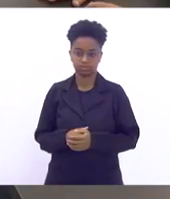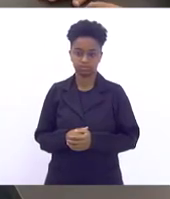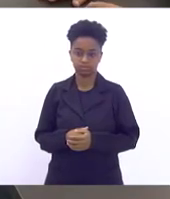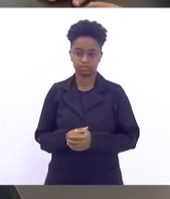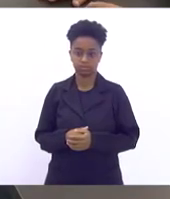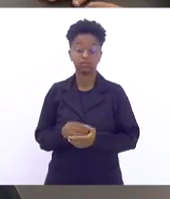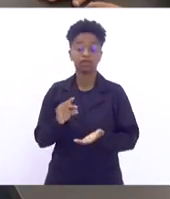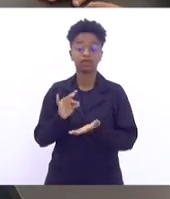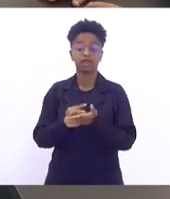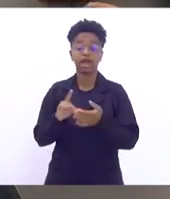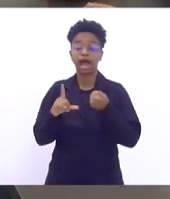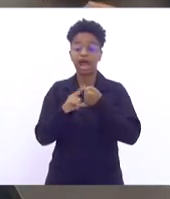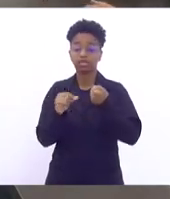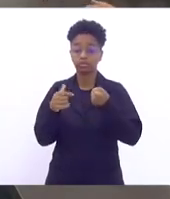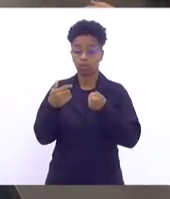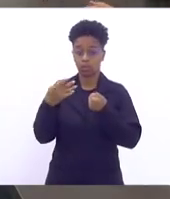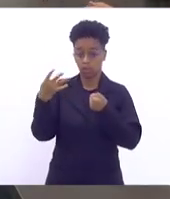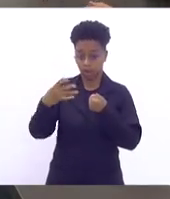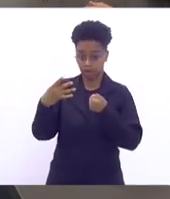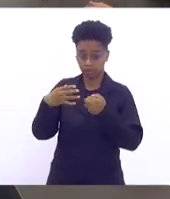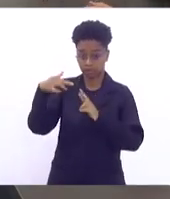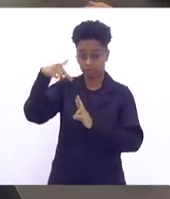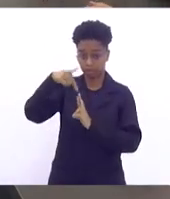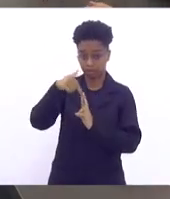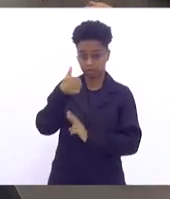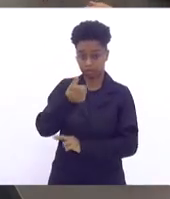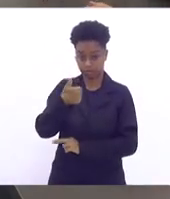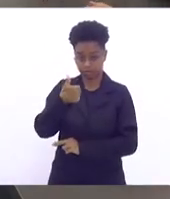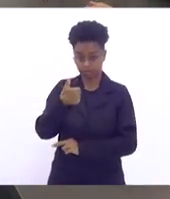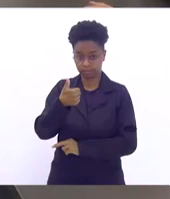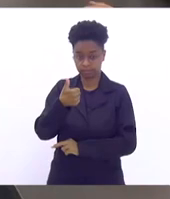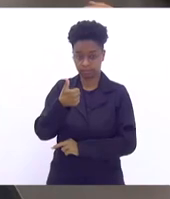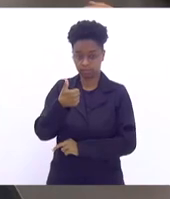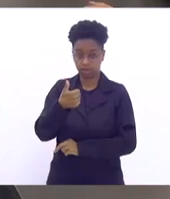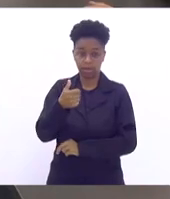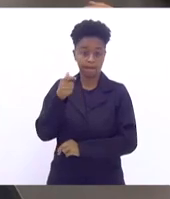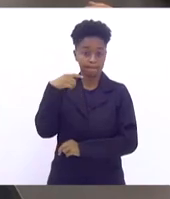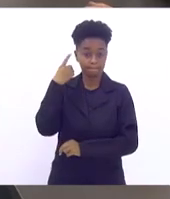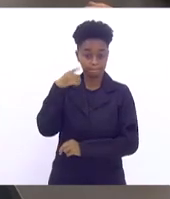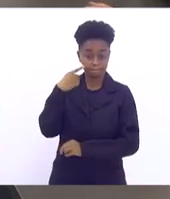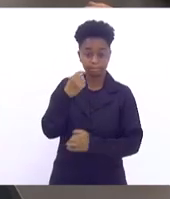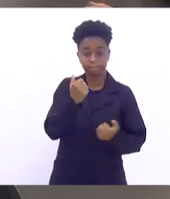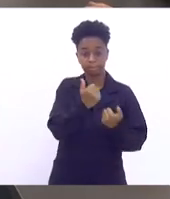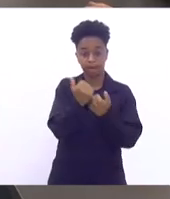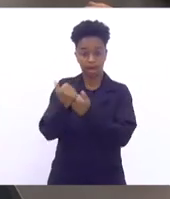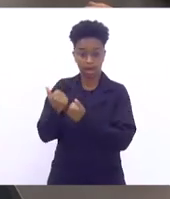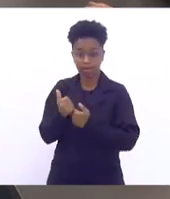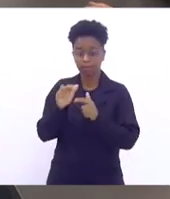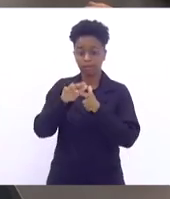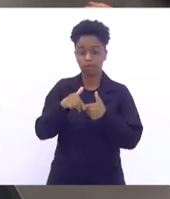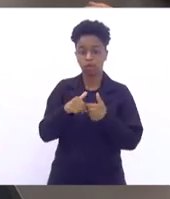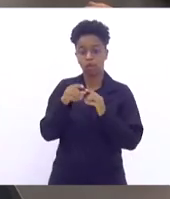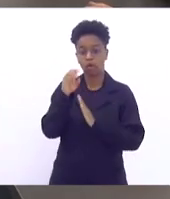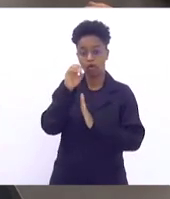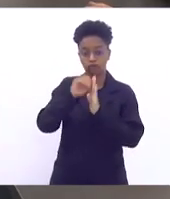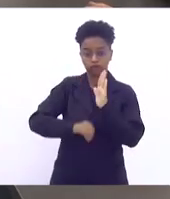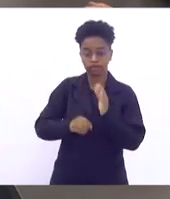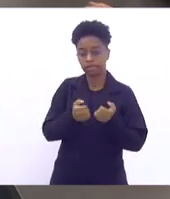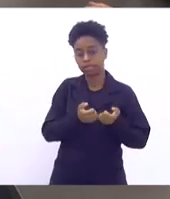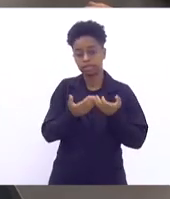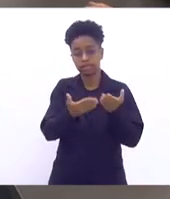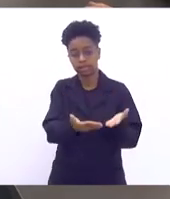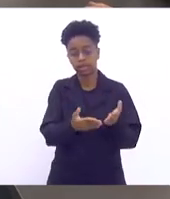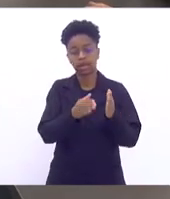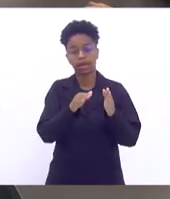é o artigo quarto parágrafo primeiro deputados Paulo o apoiamento dos parlamentares será formalizado através de ofício que será encaminhado à mesa para